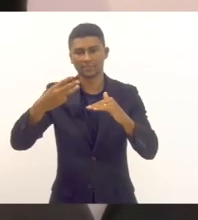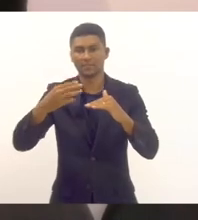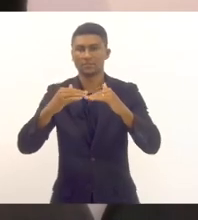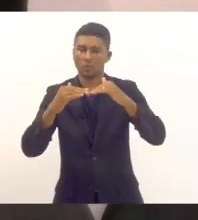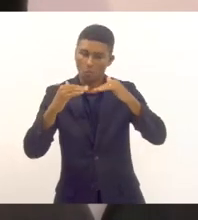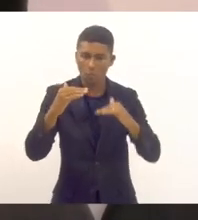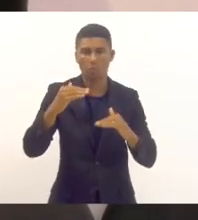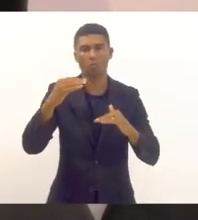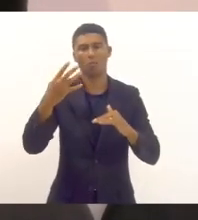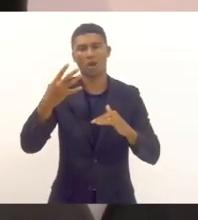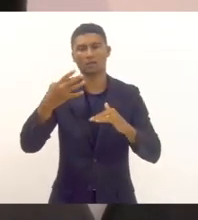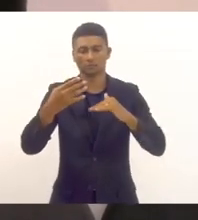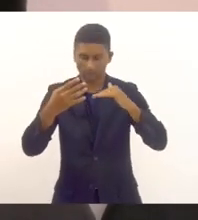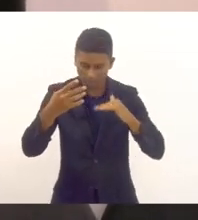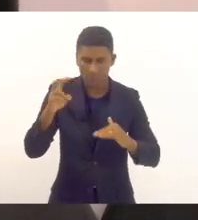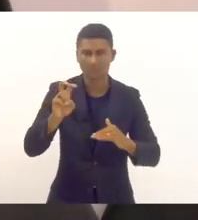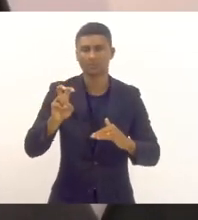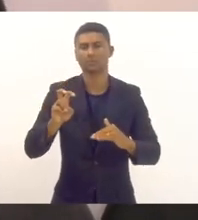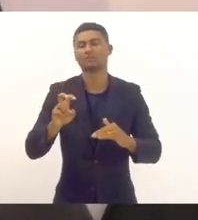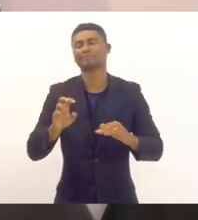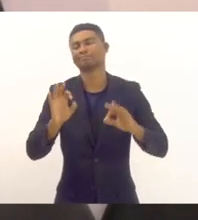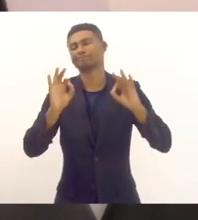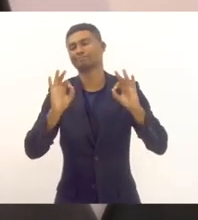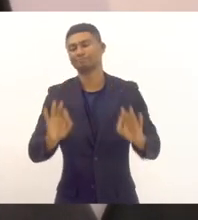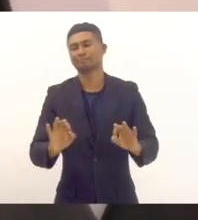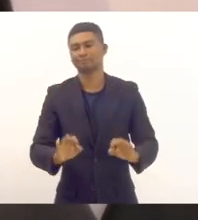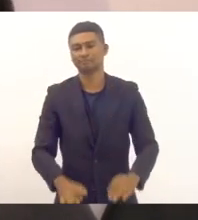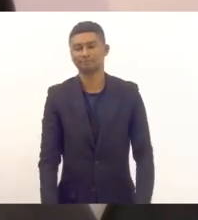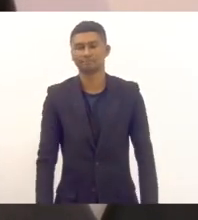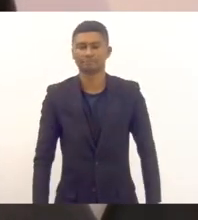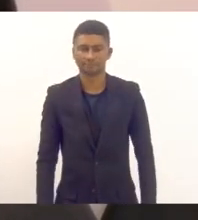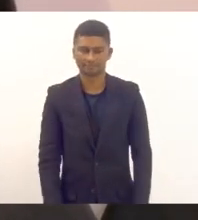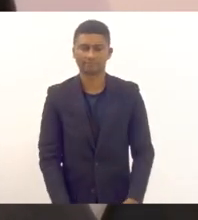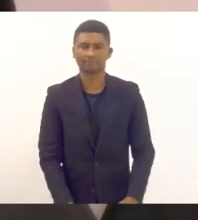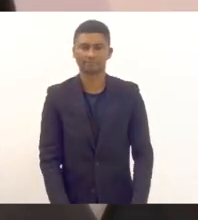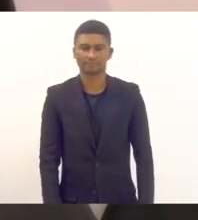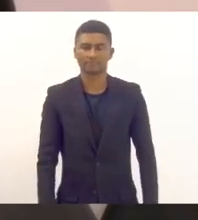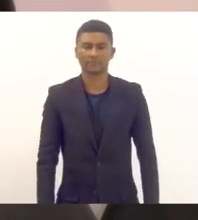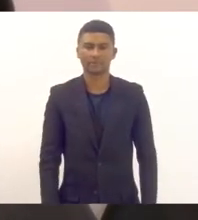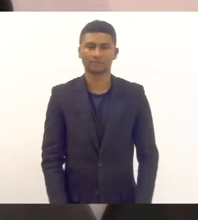quinto. E é mais ou menos isso aí.